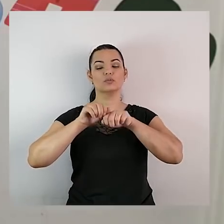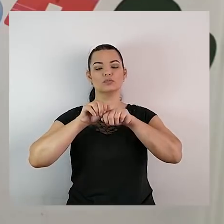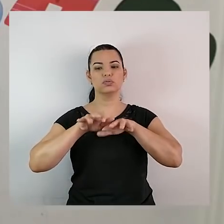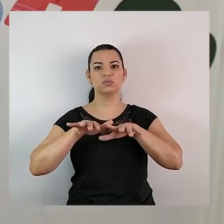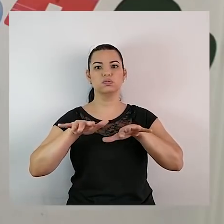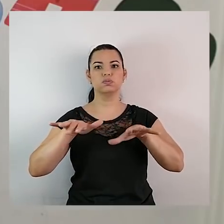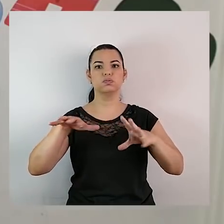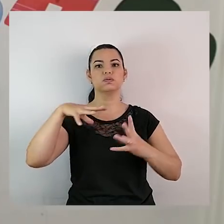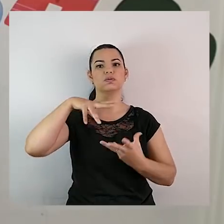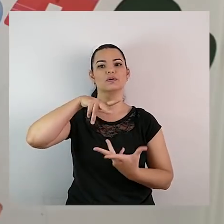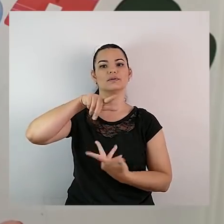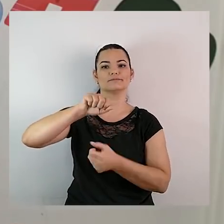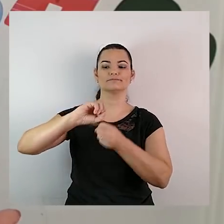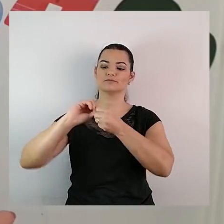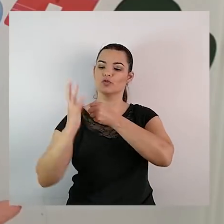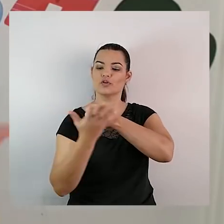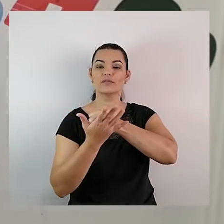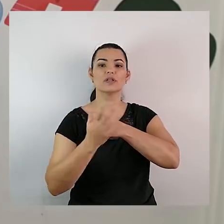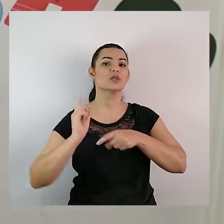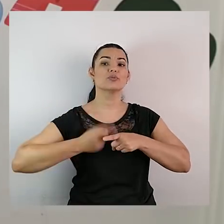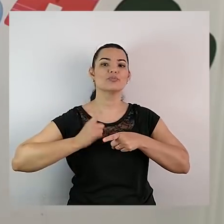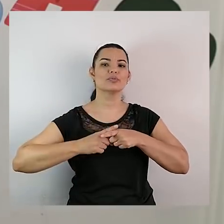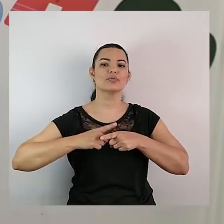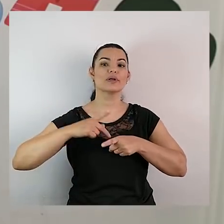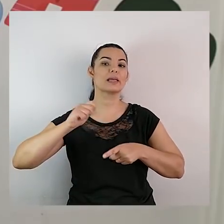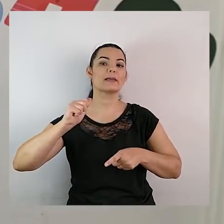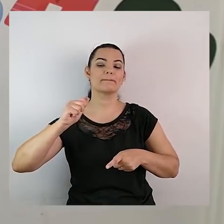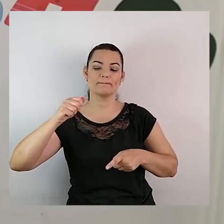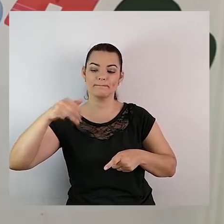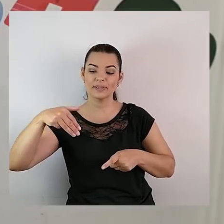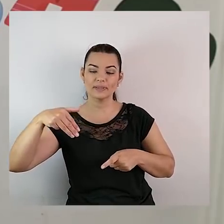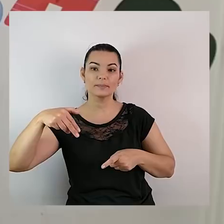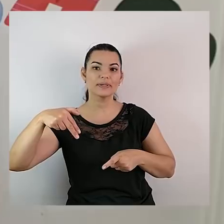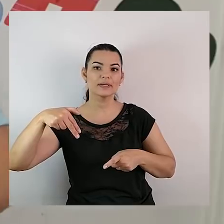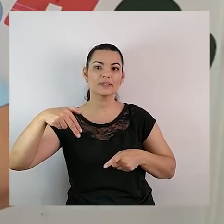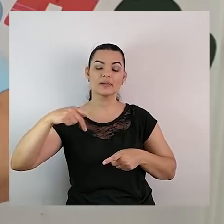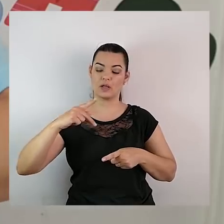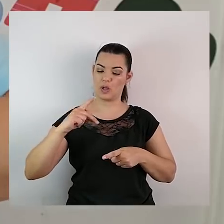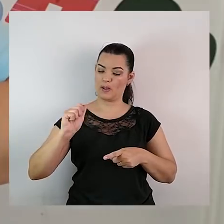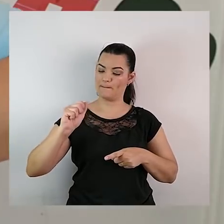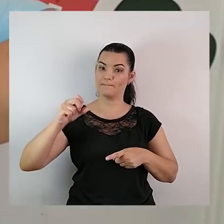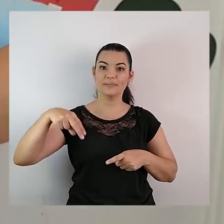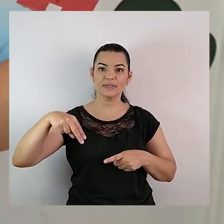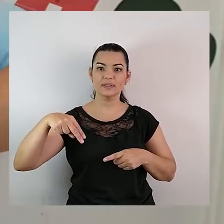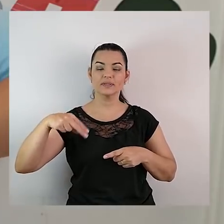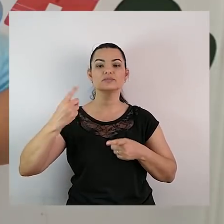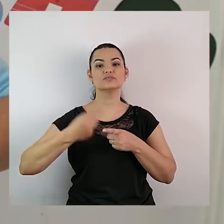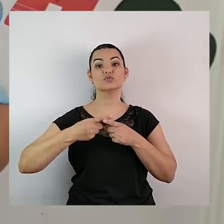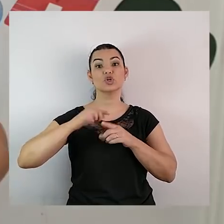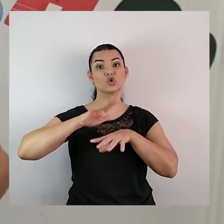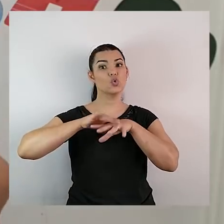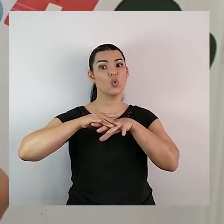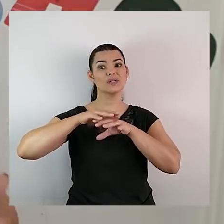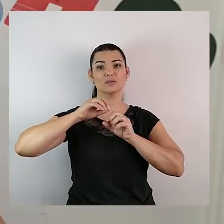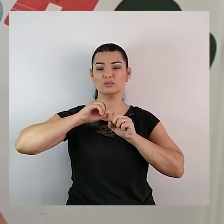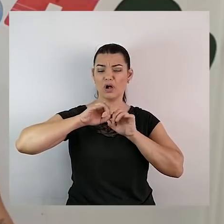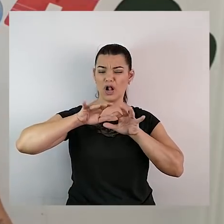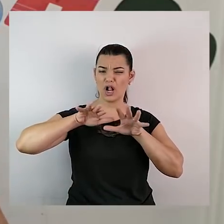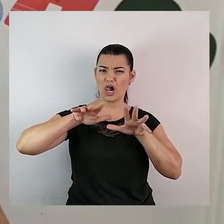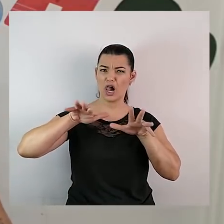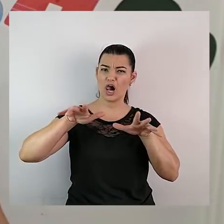pelo Covid. Pandemia porque é uma doença que se alastrou por todo